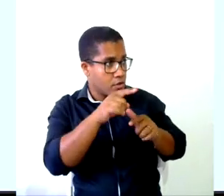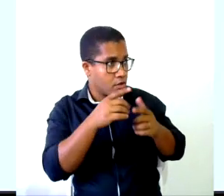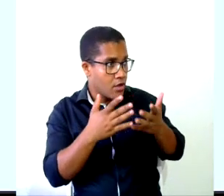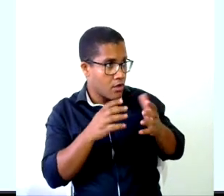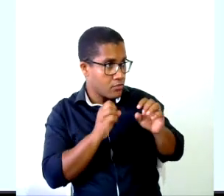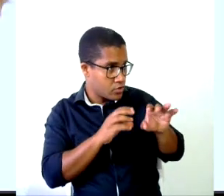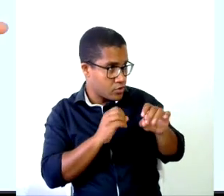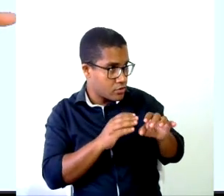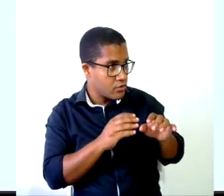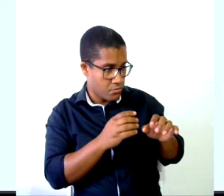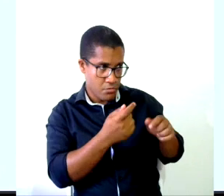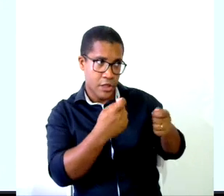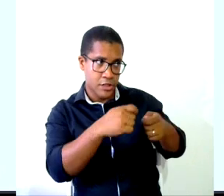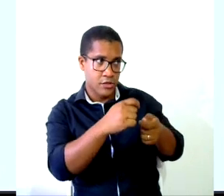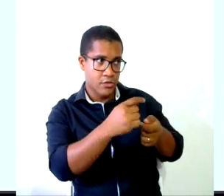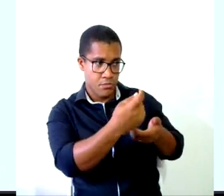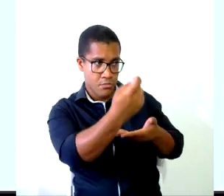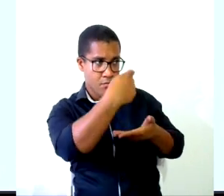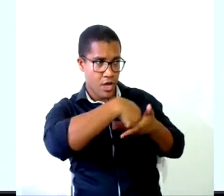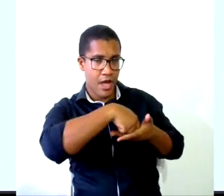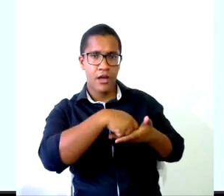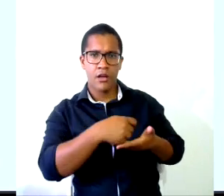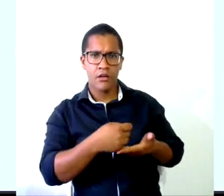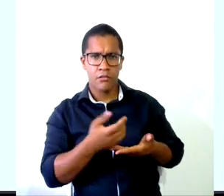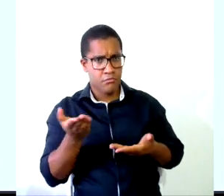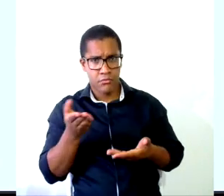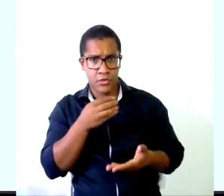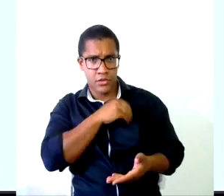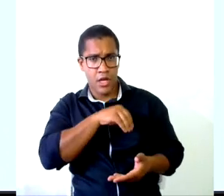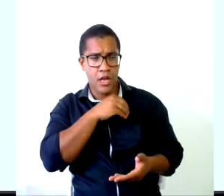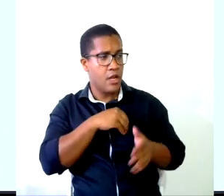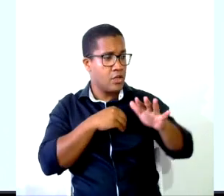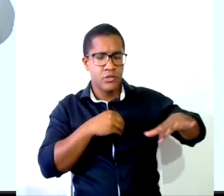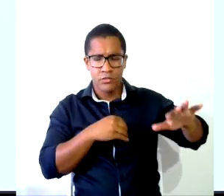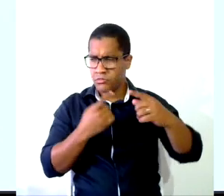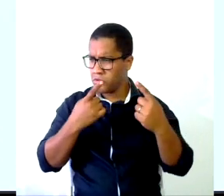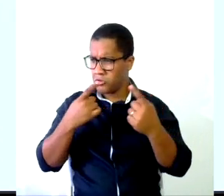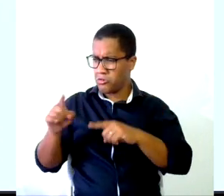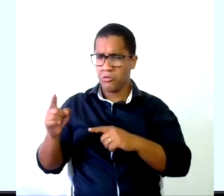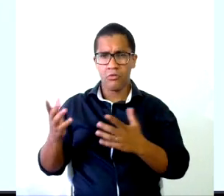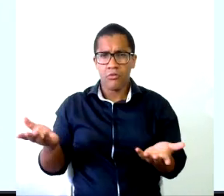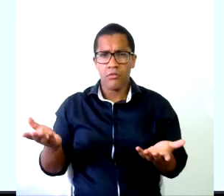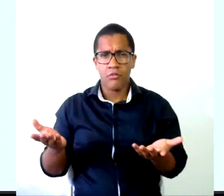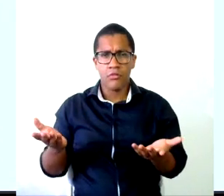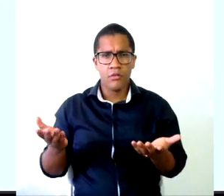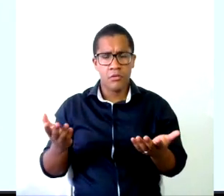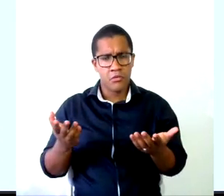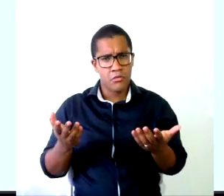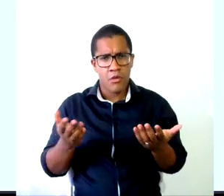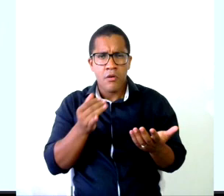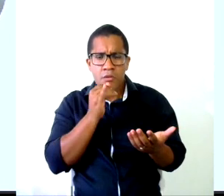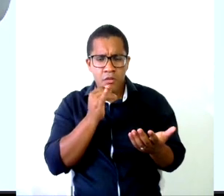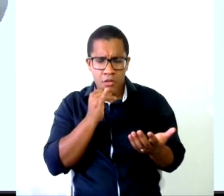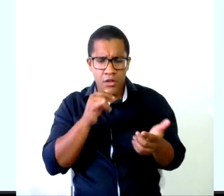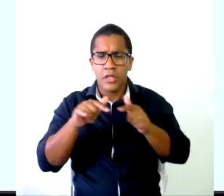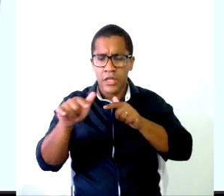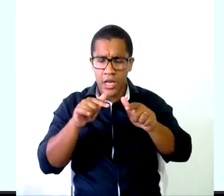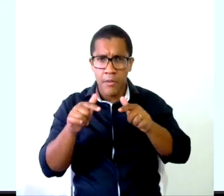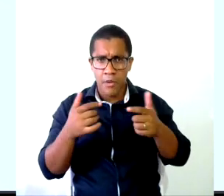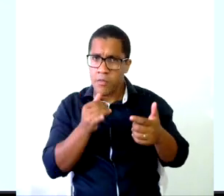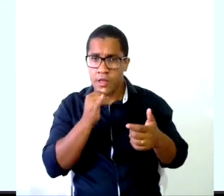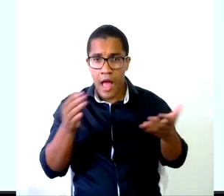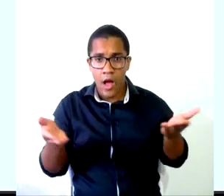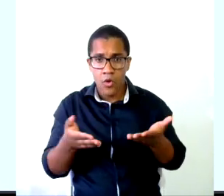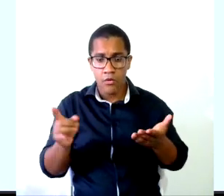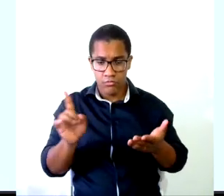era digno do seu salário, né? Então o cara ia dar aula dele lá de filosofia. Eu vou dar minha aula agora de história, não é isso? Então, será